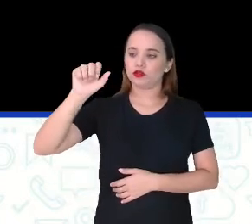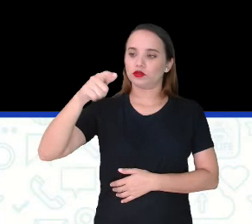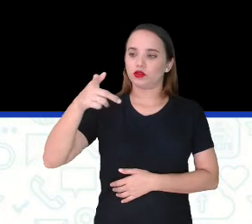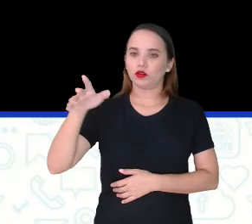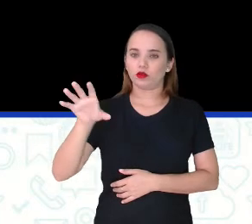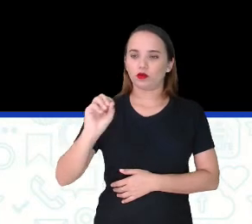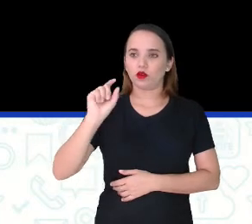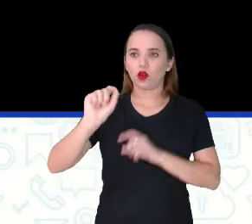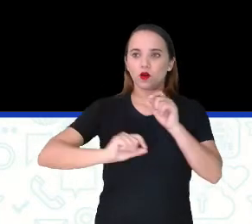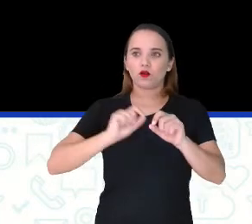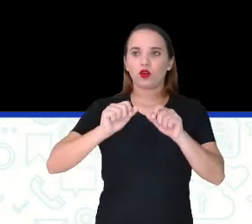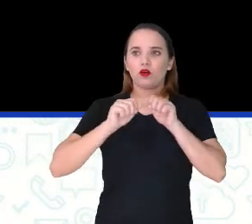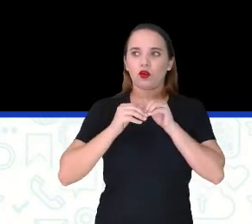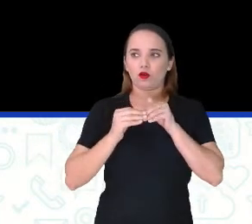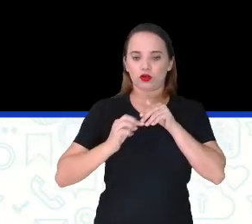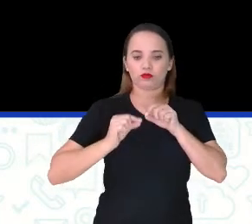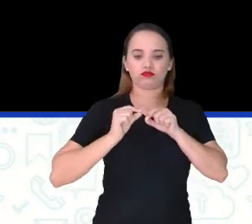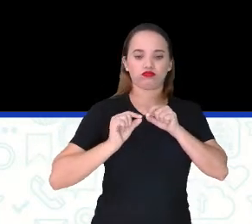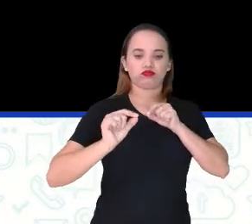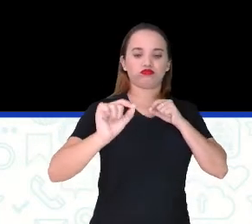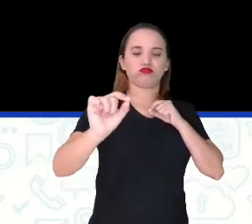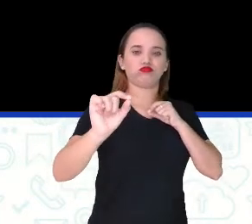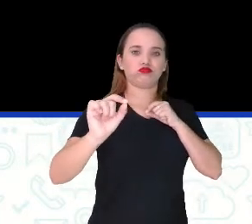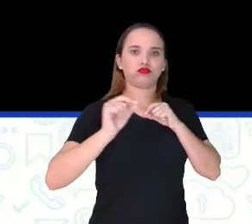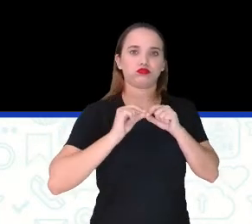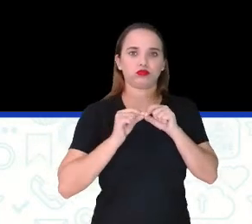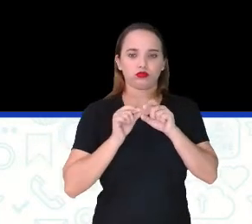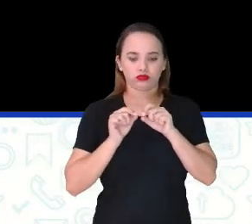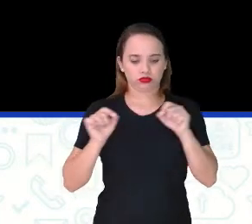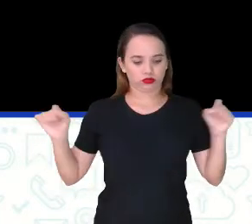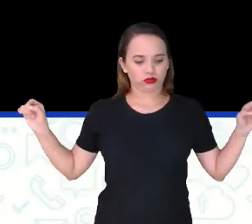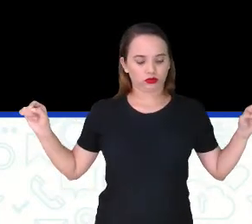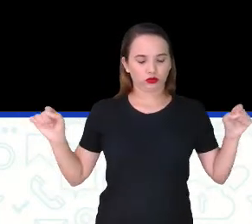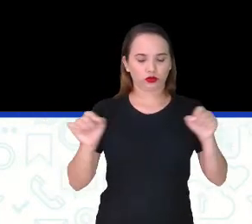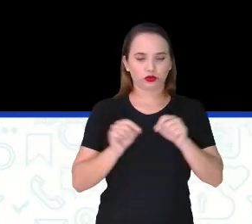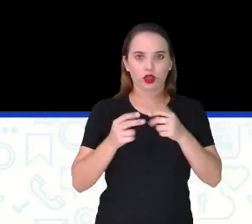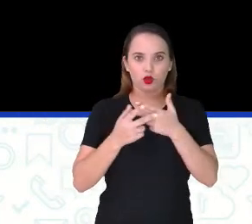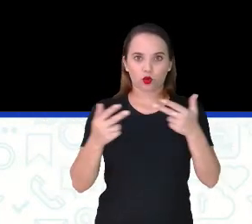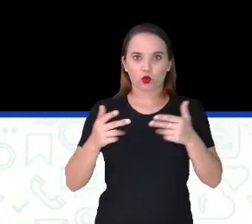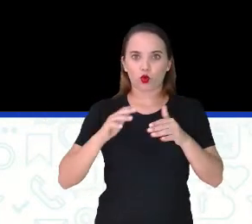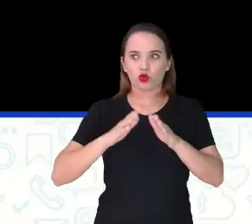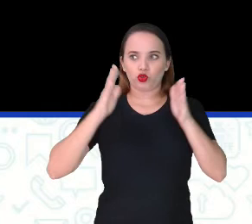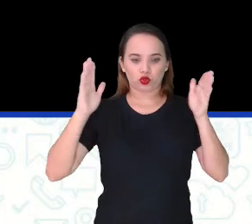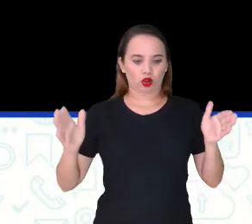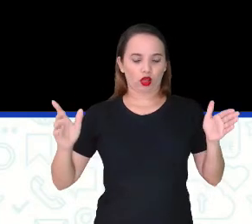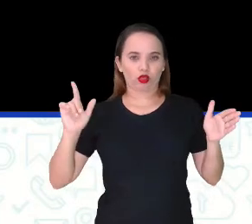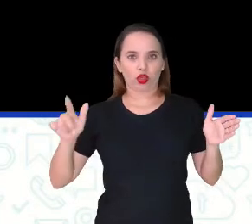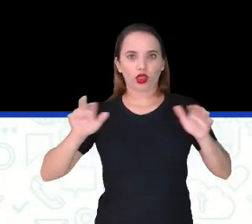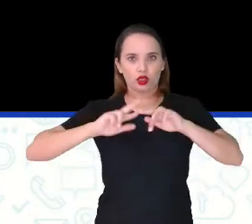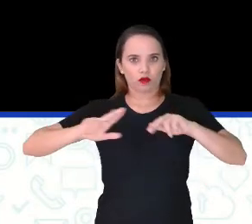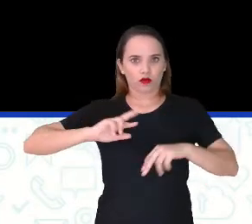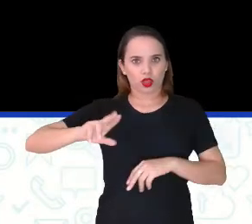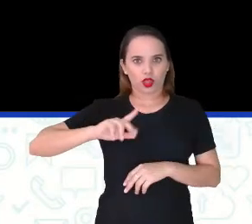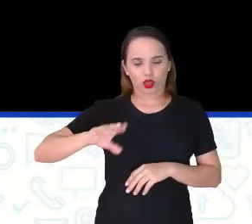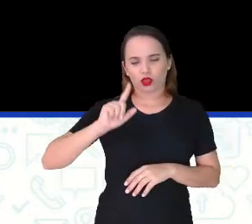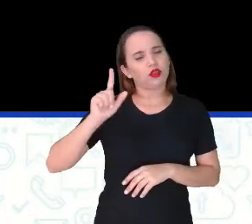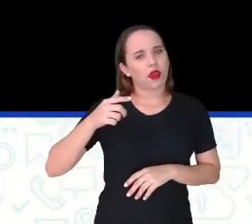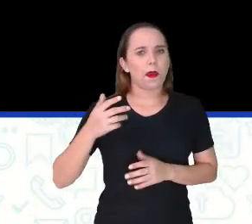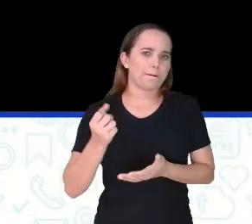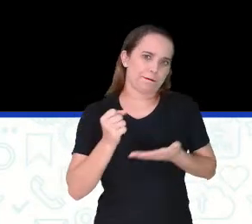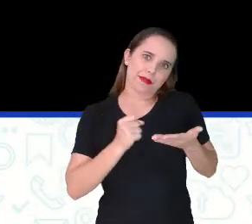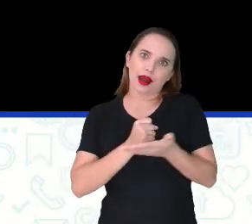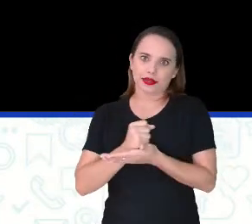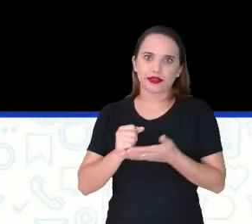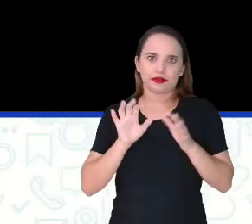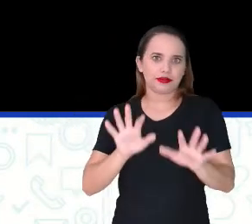extensão que tem entre duas direções opostas. É um elemento básico de orientação aí no espaço.